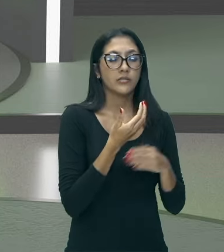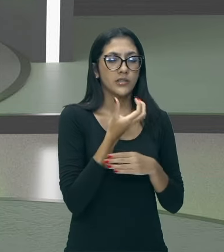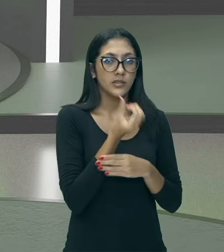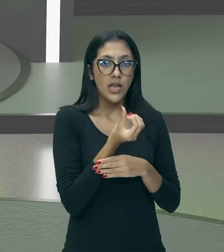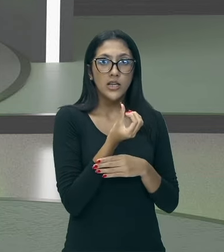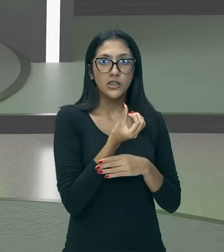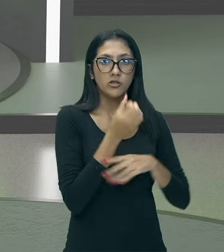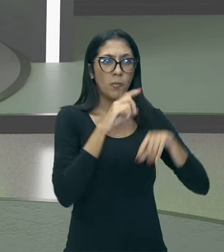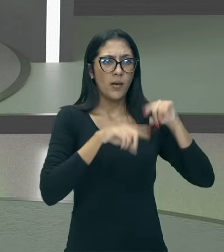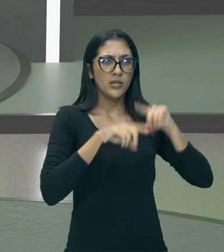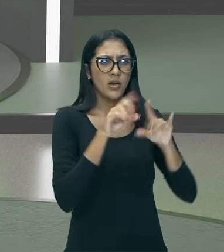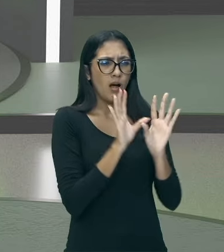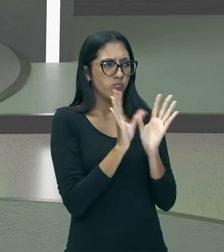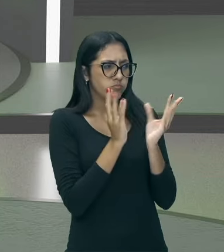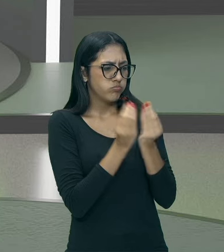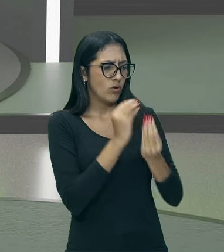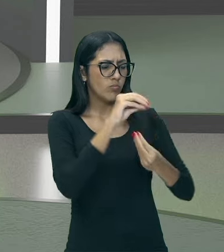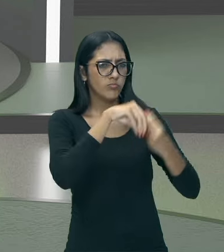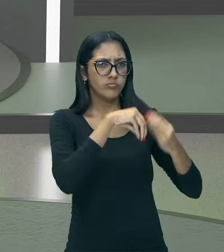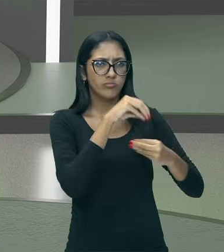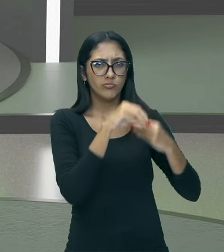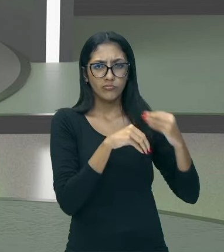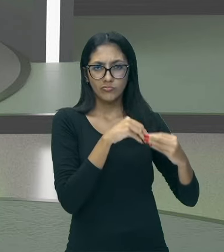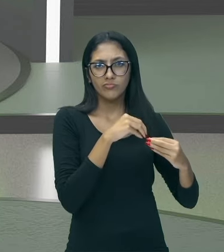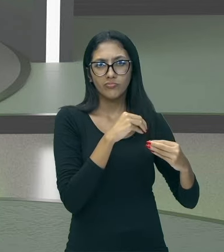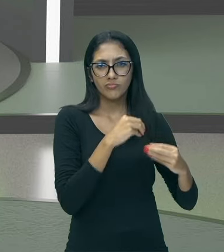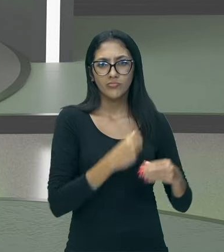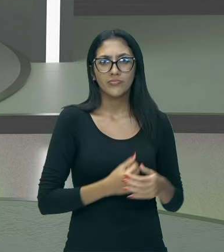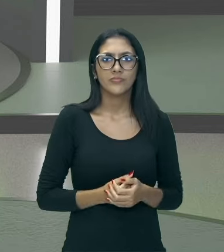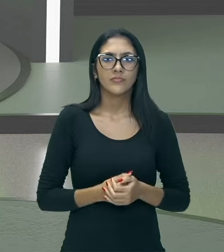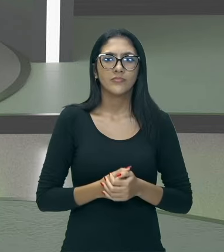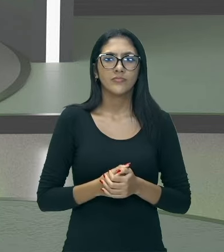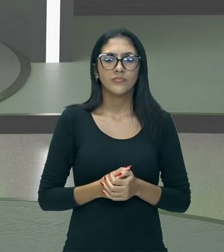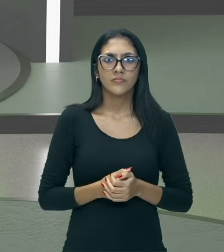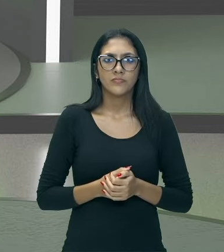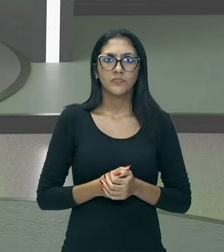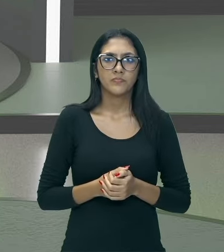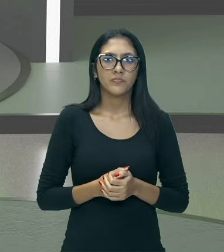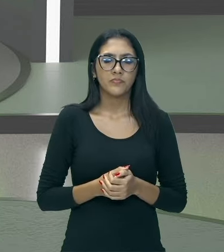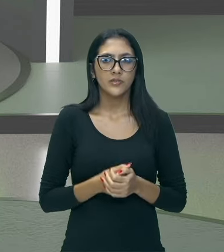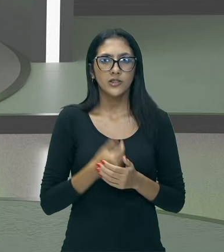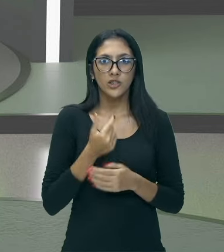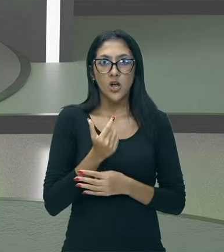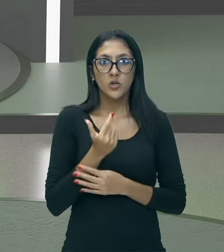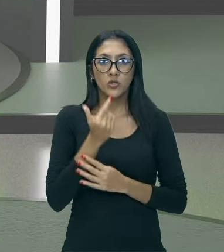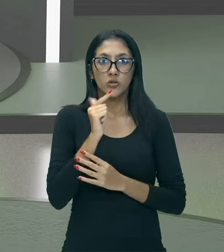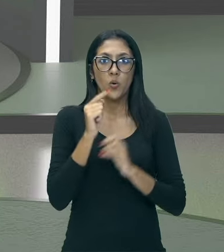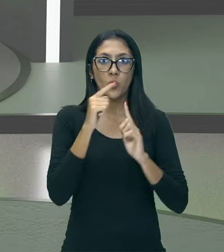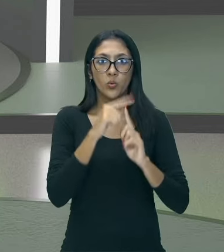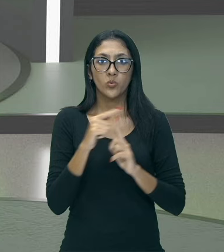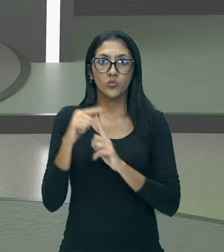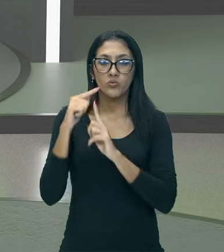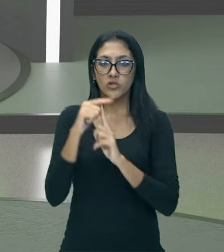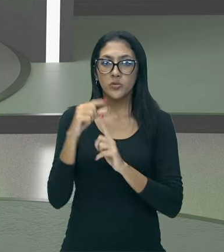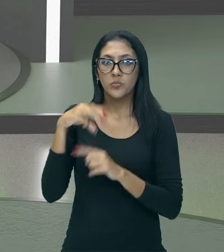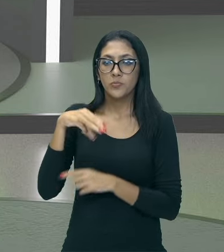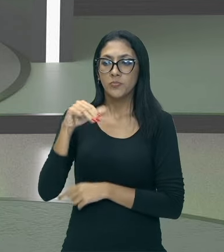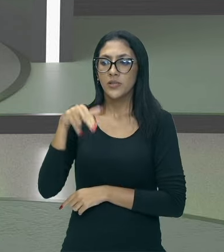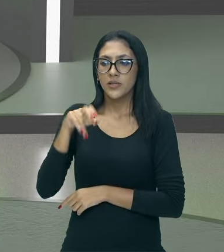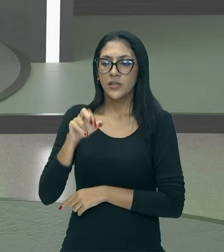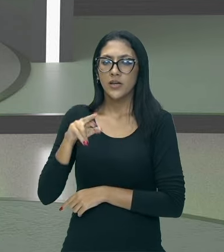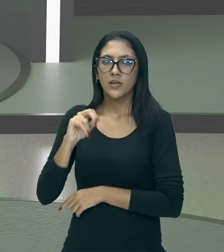ingredientes ativos, tá? Então, já os filtros minerais, eles já